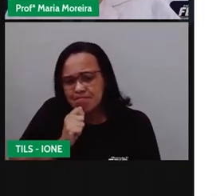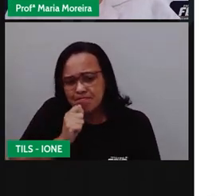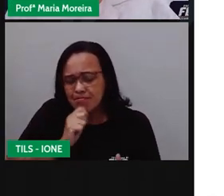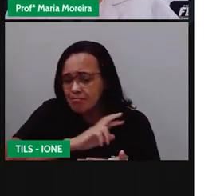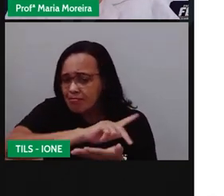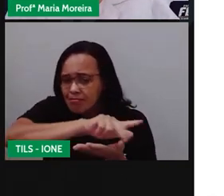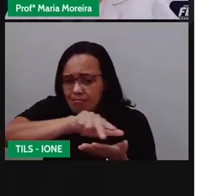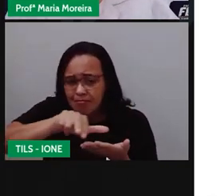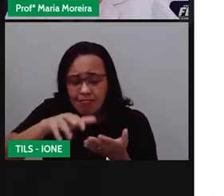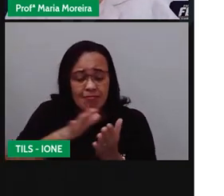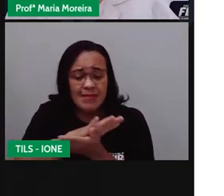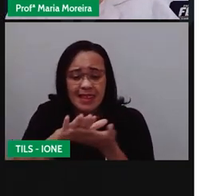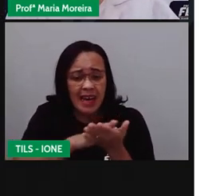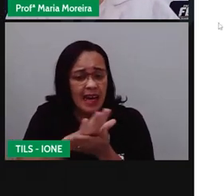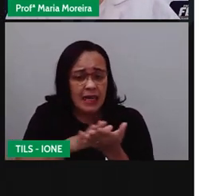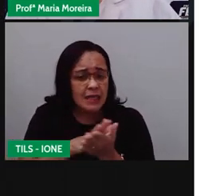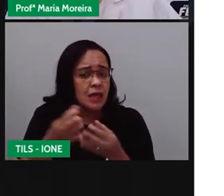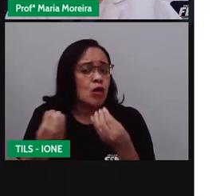transporte, certo?